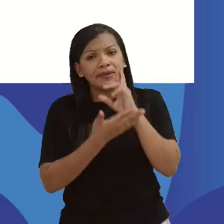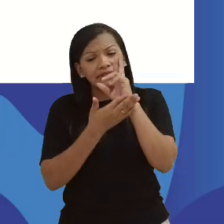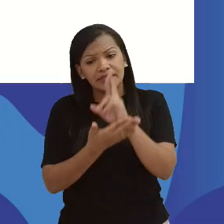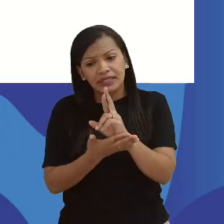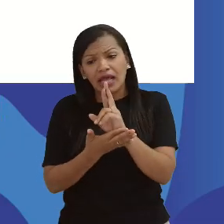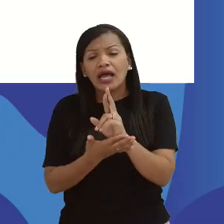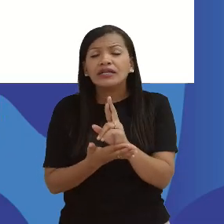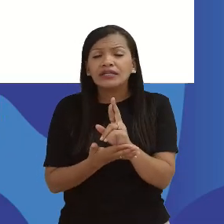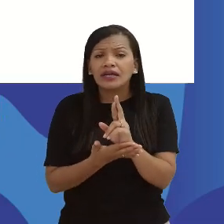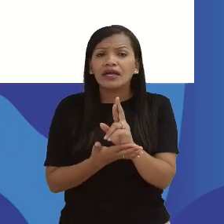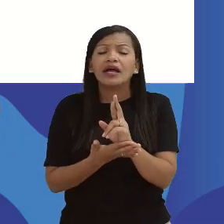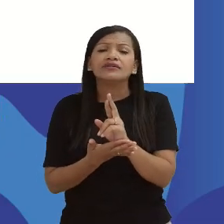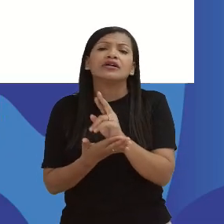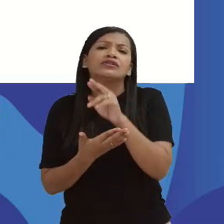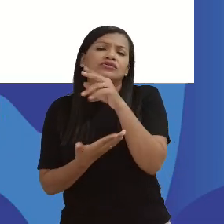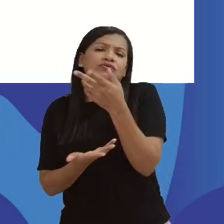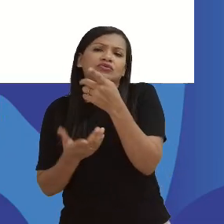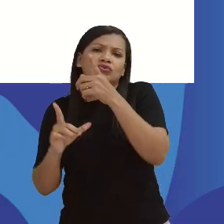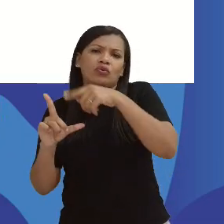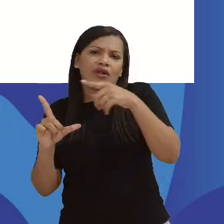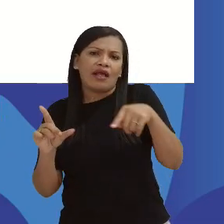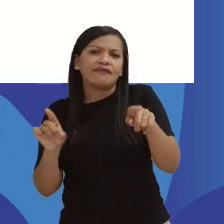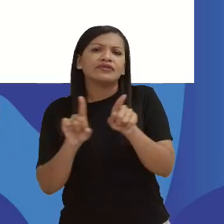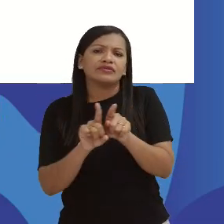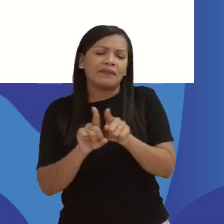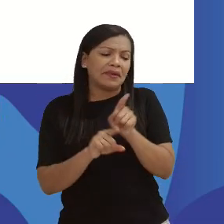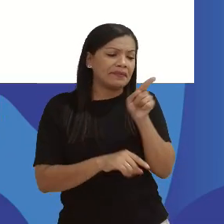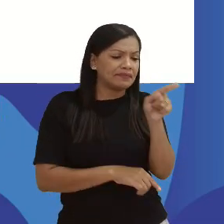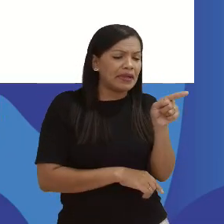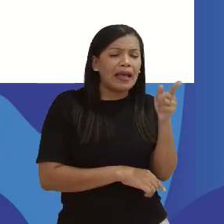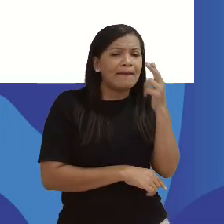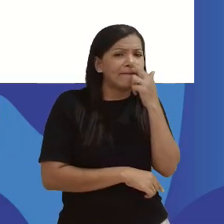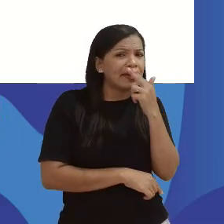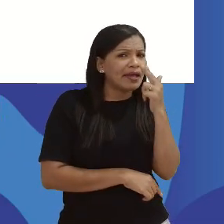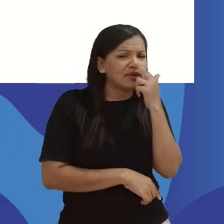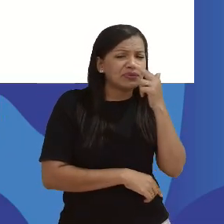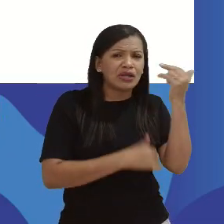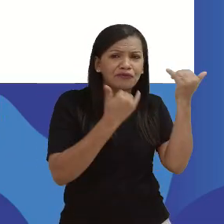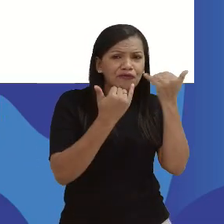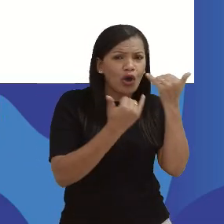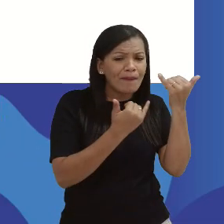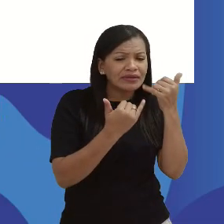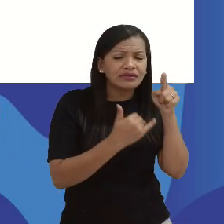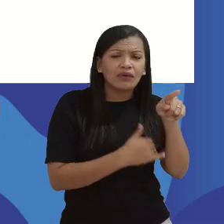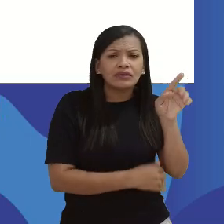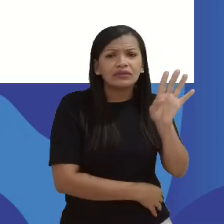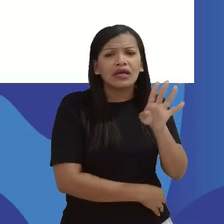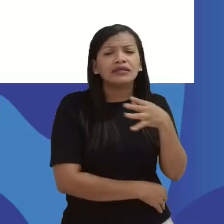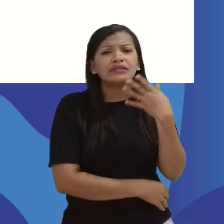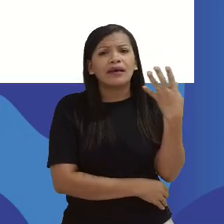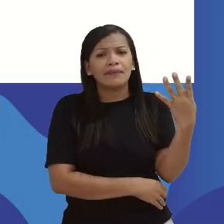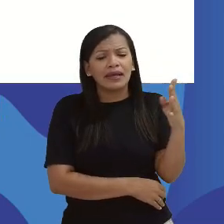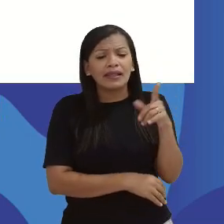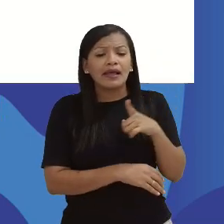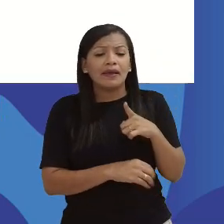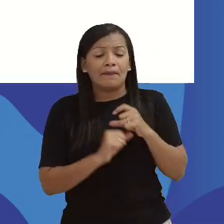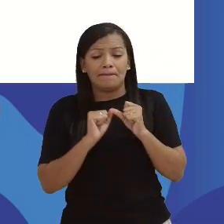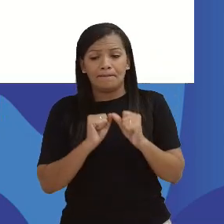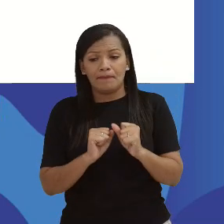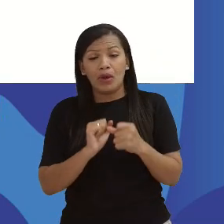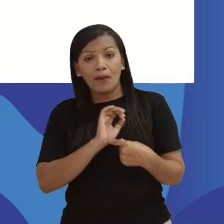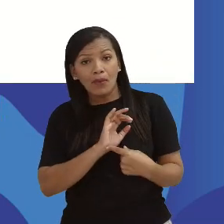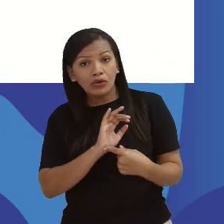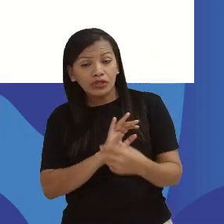desse gráfico está representada também nessa tabela. Então, é como se fossem duas formas de dizer ou mostrar